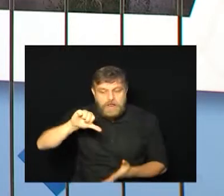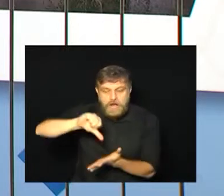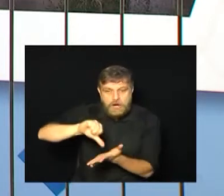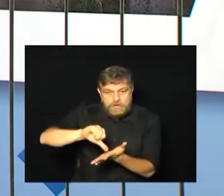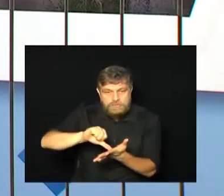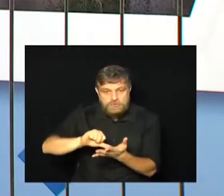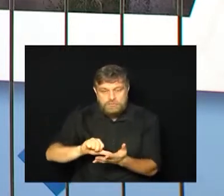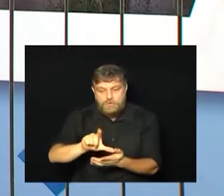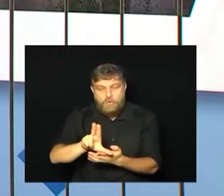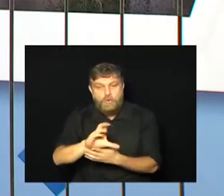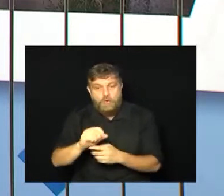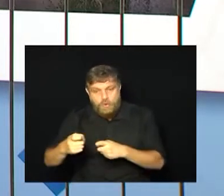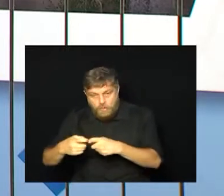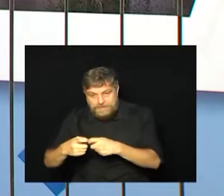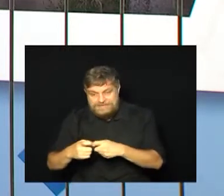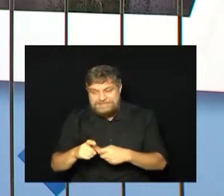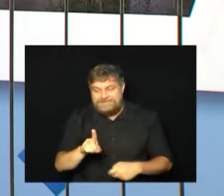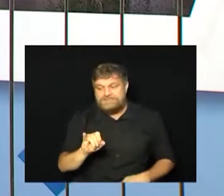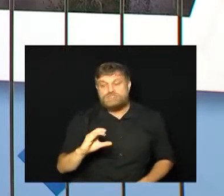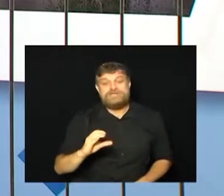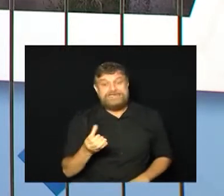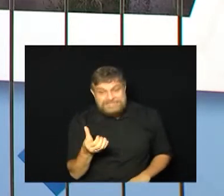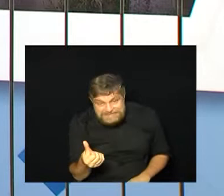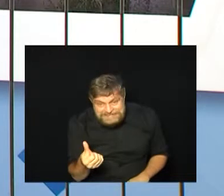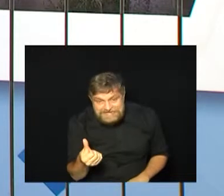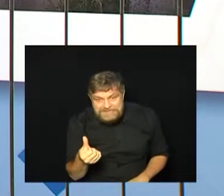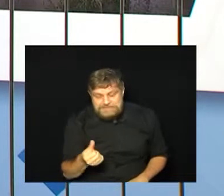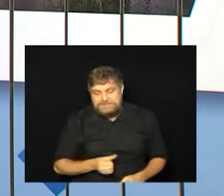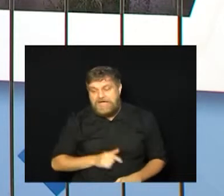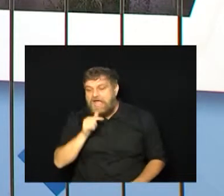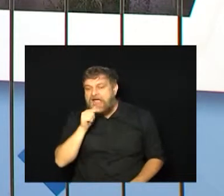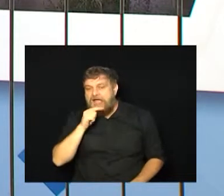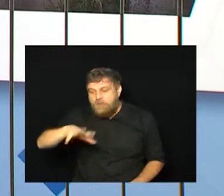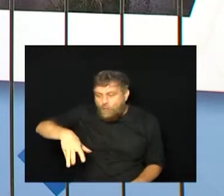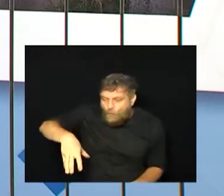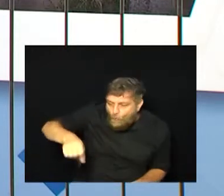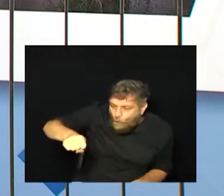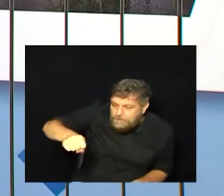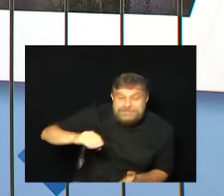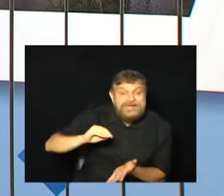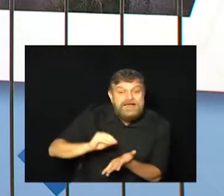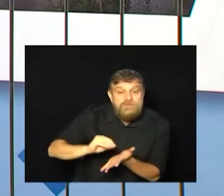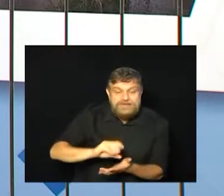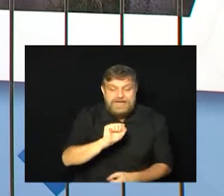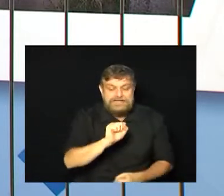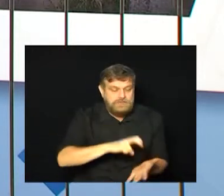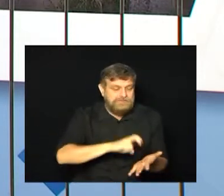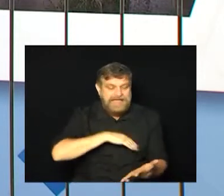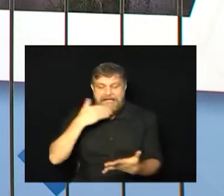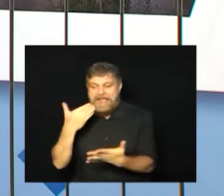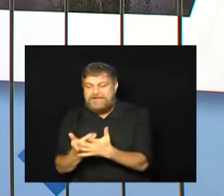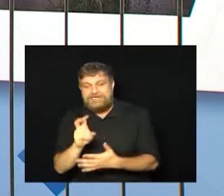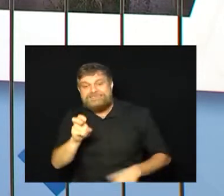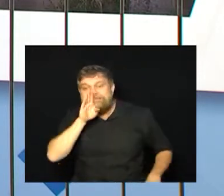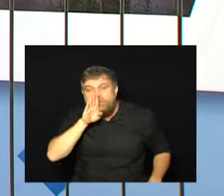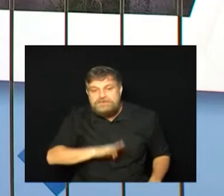São Lucas e DIC 6, vai faltar água amanhã, das 8 horas da manhã até às 5 horas